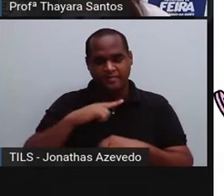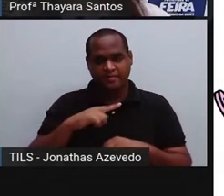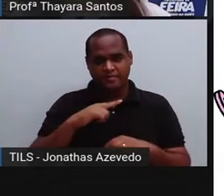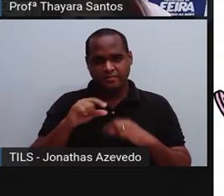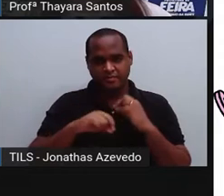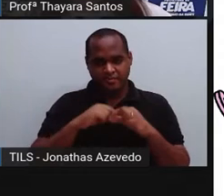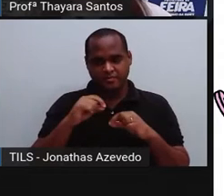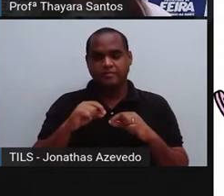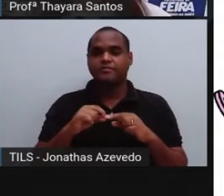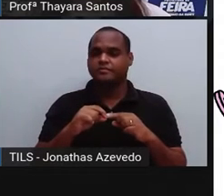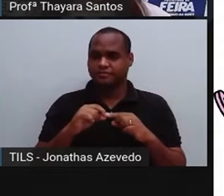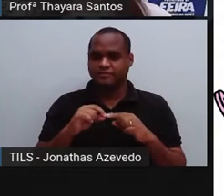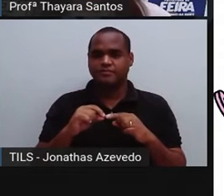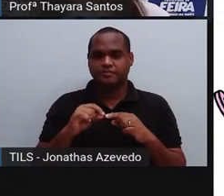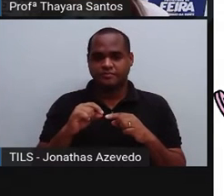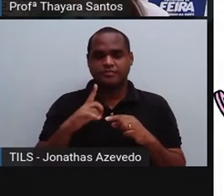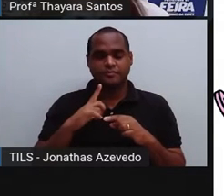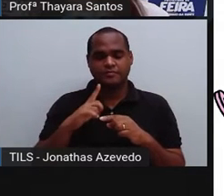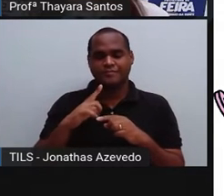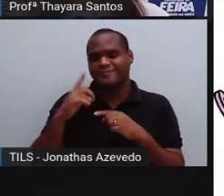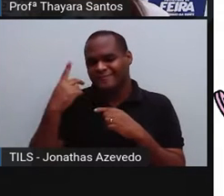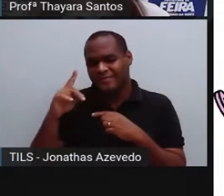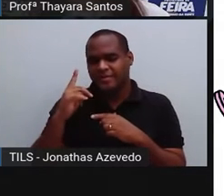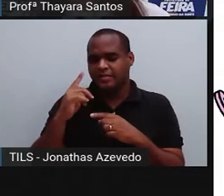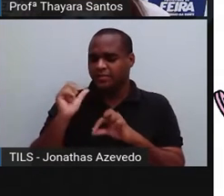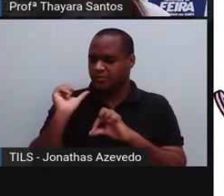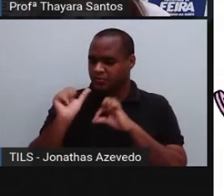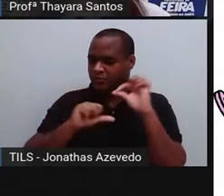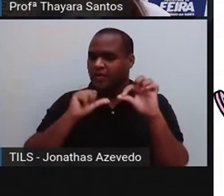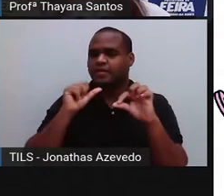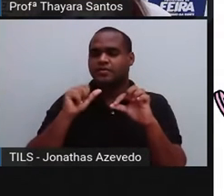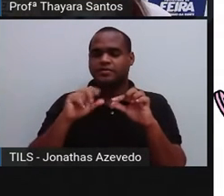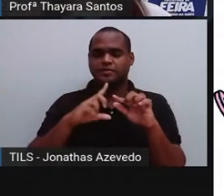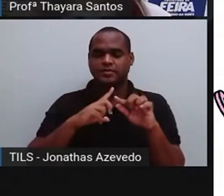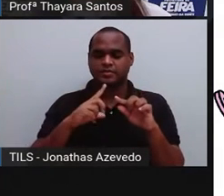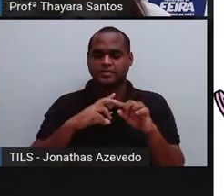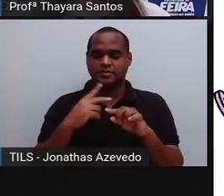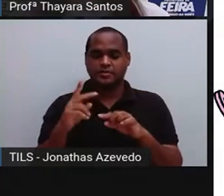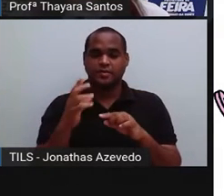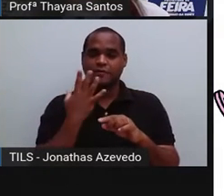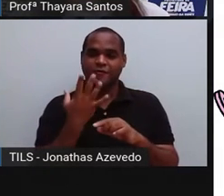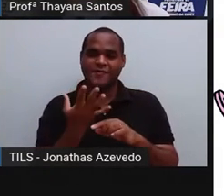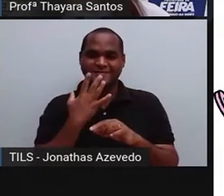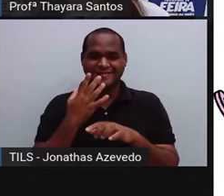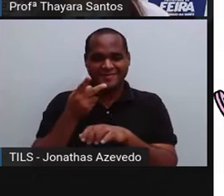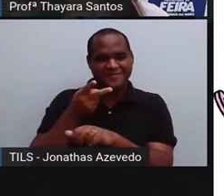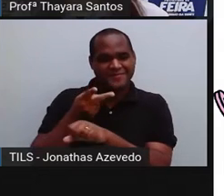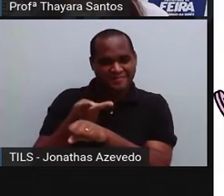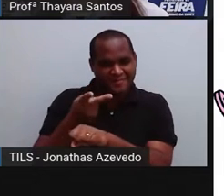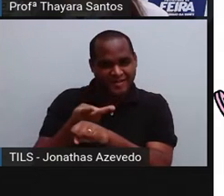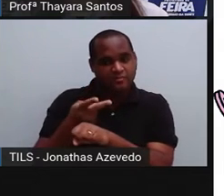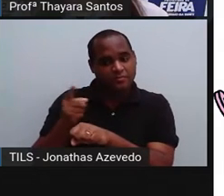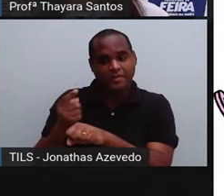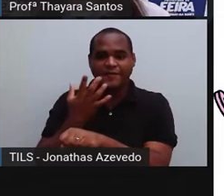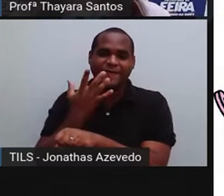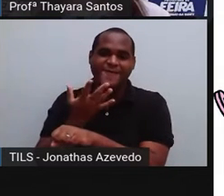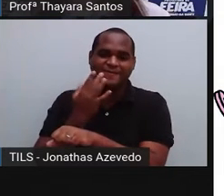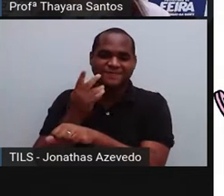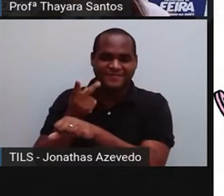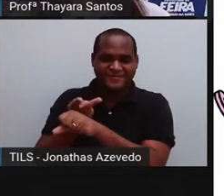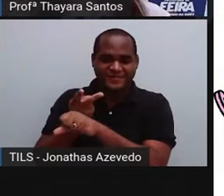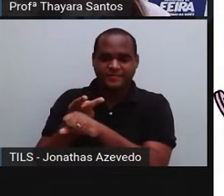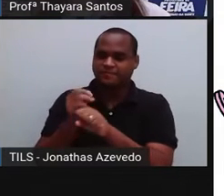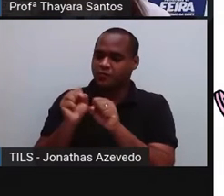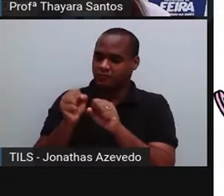material enferruja, né? Tem lá uma coisa que tem uma coloração prata, um objeto que tem uma coloração prata.